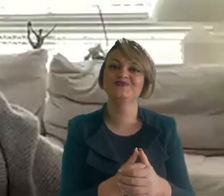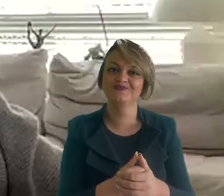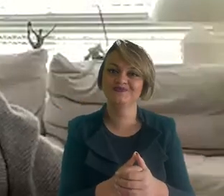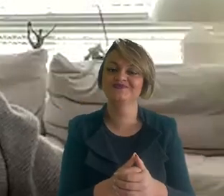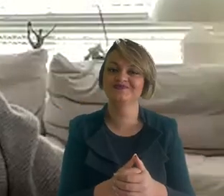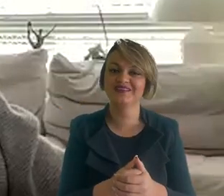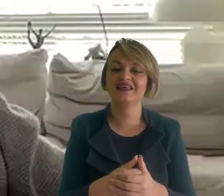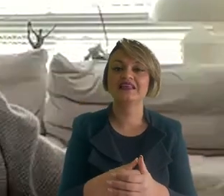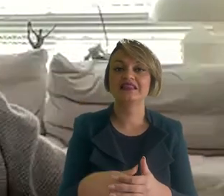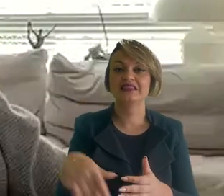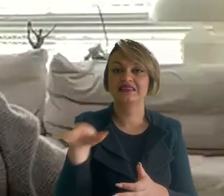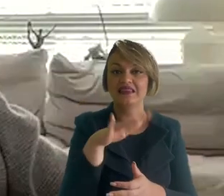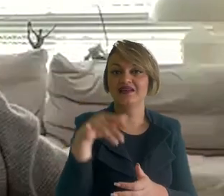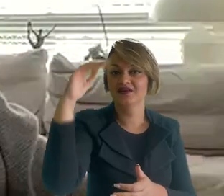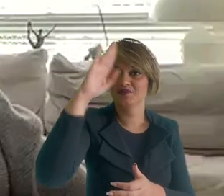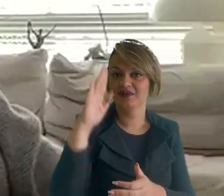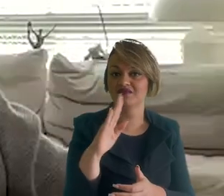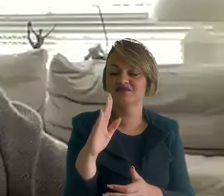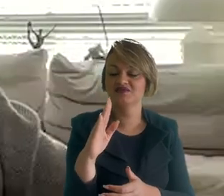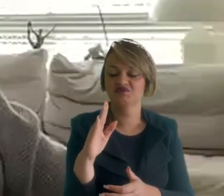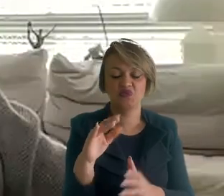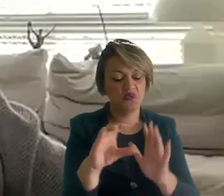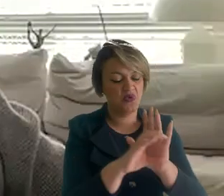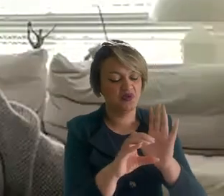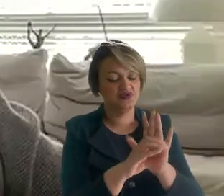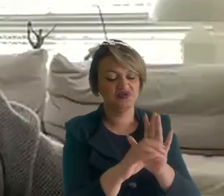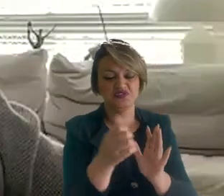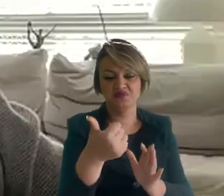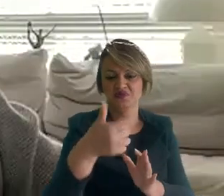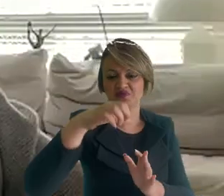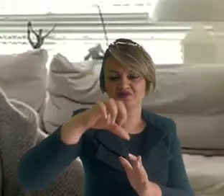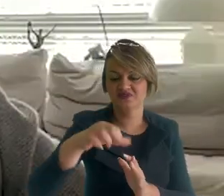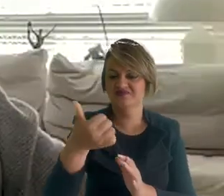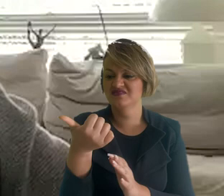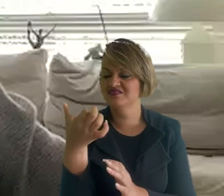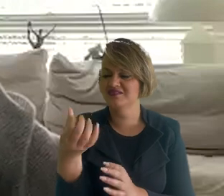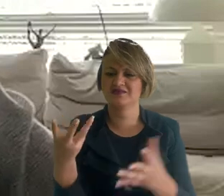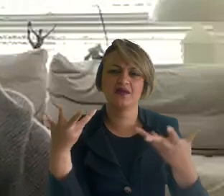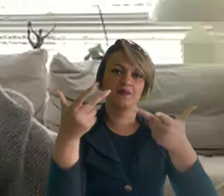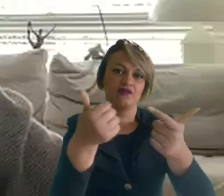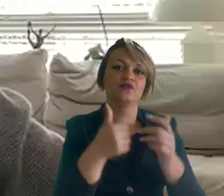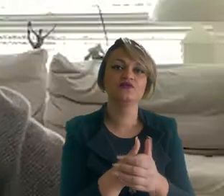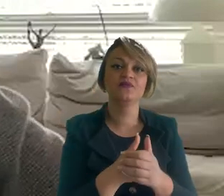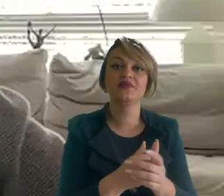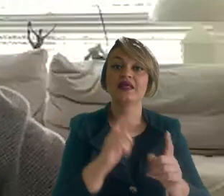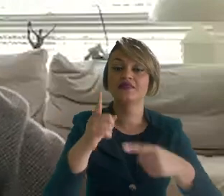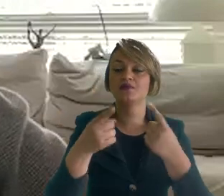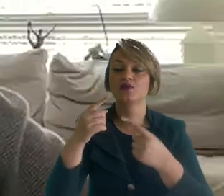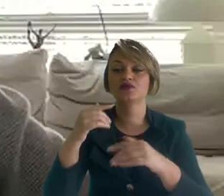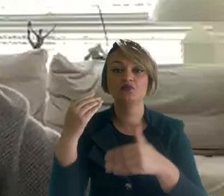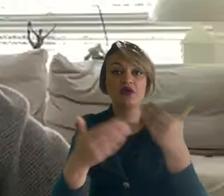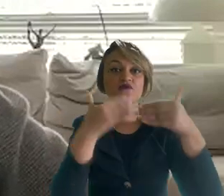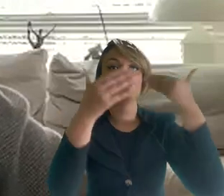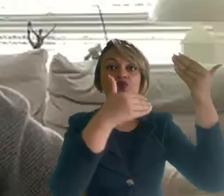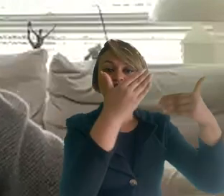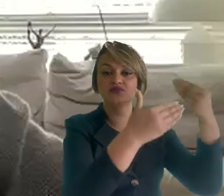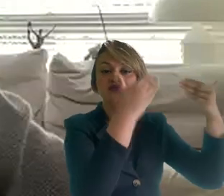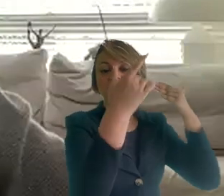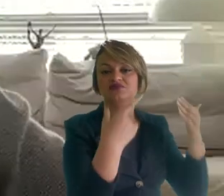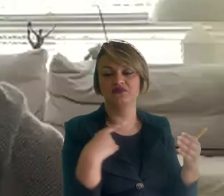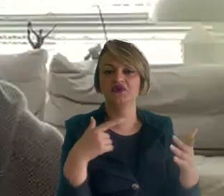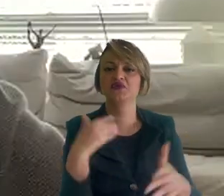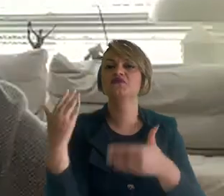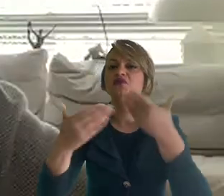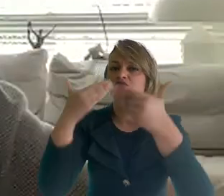na civilidade brasileira do que o Código Civil de 1916 depois nós viemos numa evolução constante